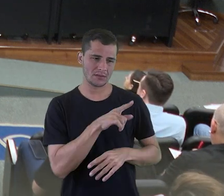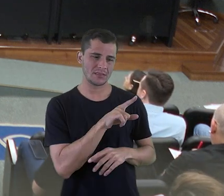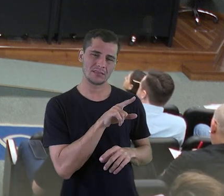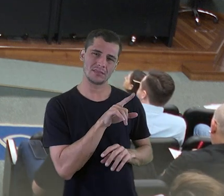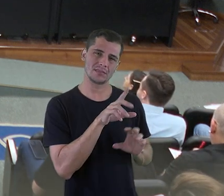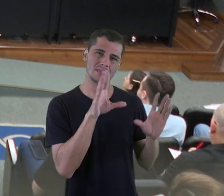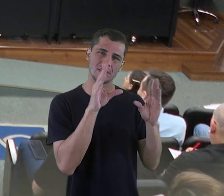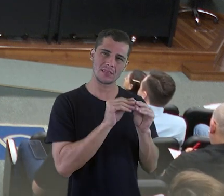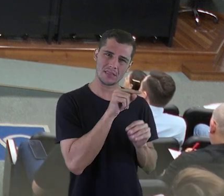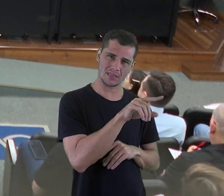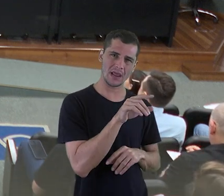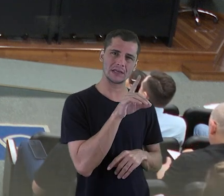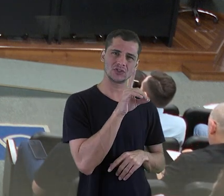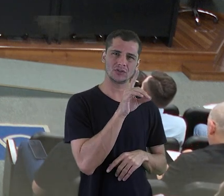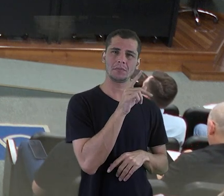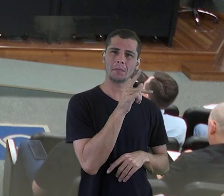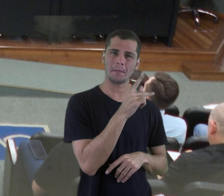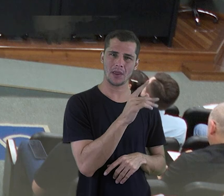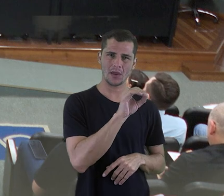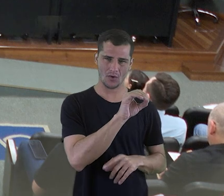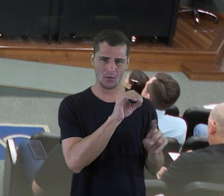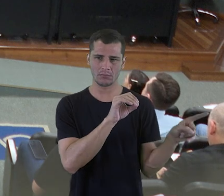tiverem é um modelo interessante.